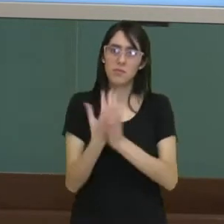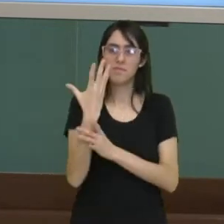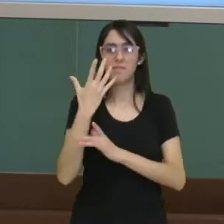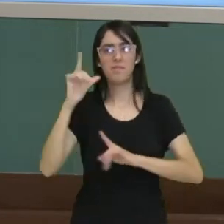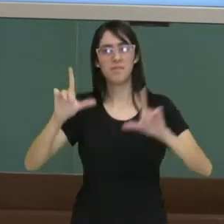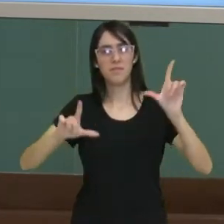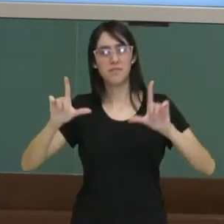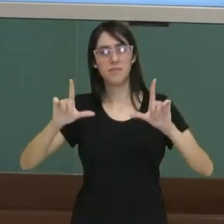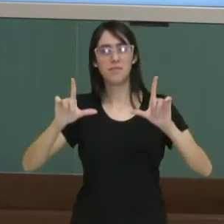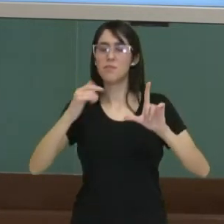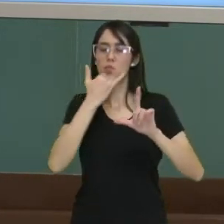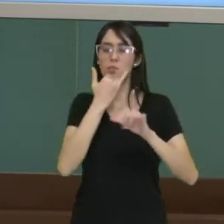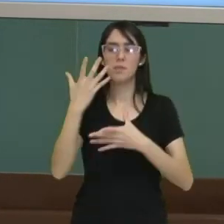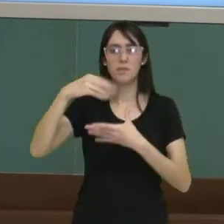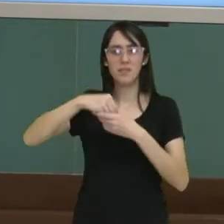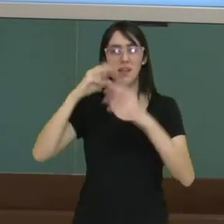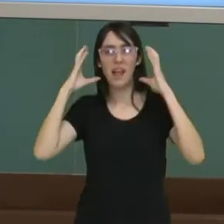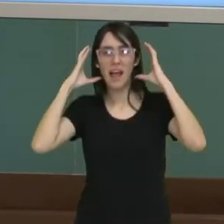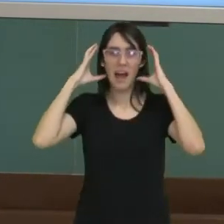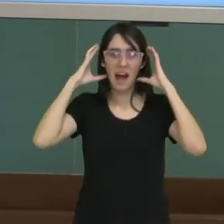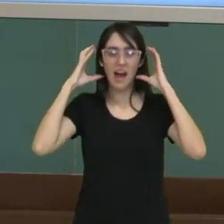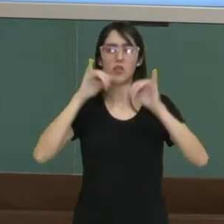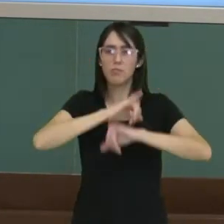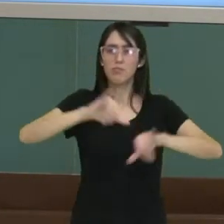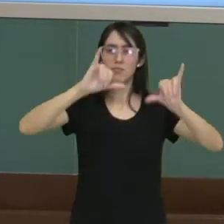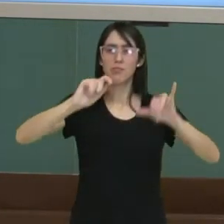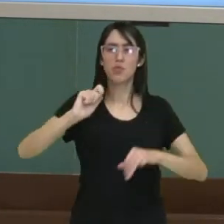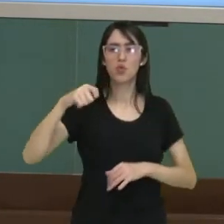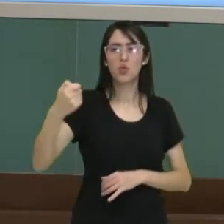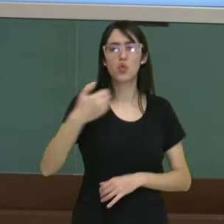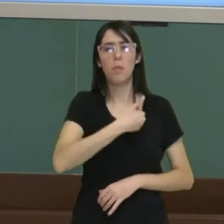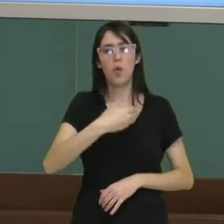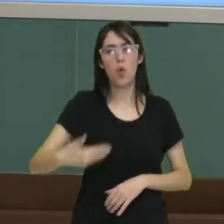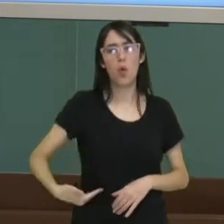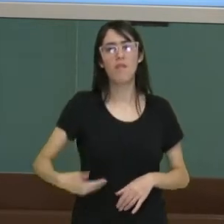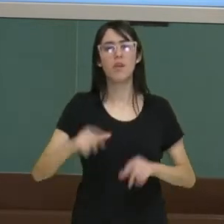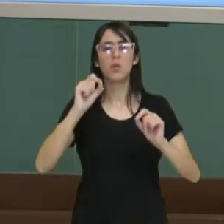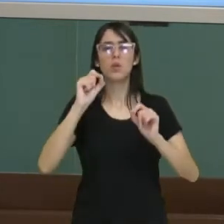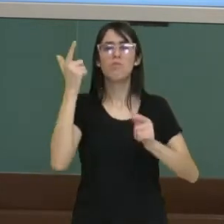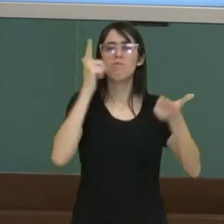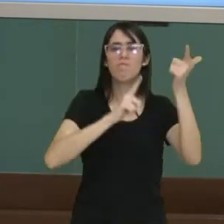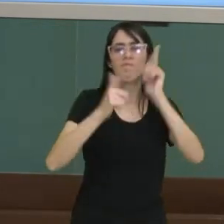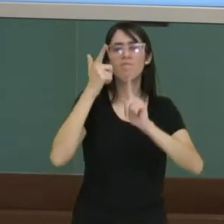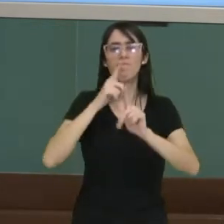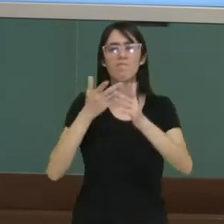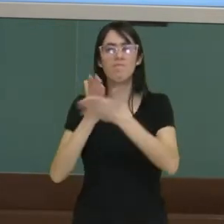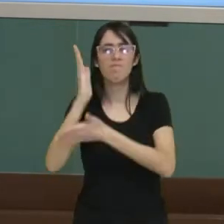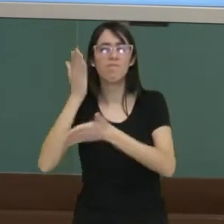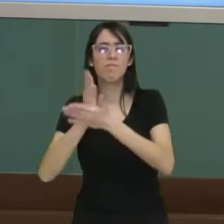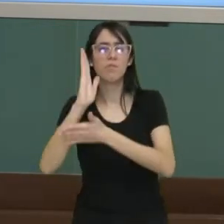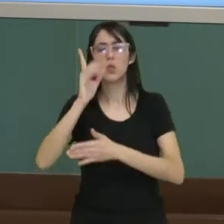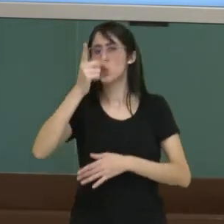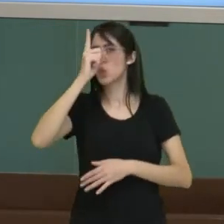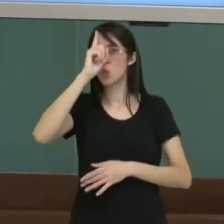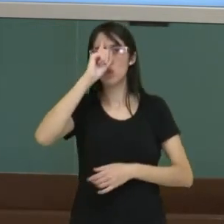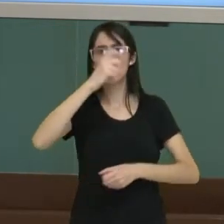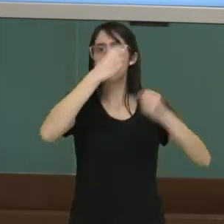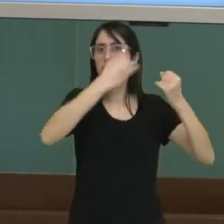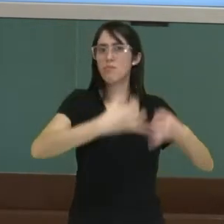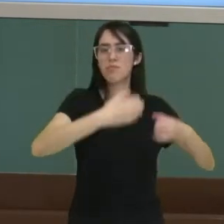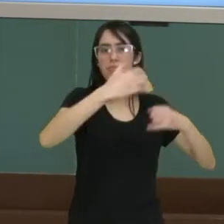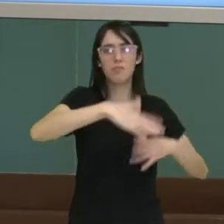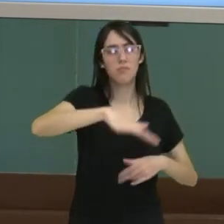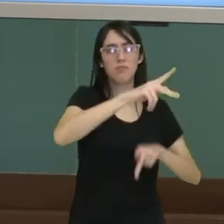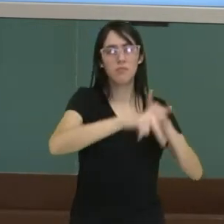nesse sucesso do rádio e vai fazer propaganda do governo, vai apresentar as realizações, pronunciamentos do presidente diariamente. Esse programa funcionava,